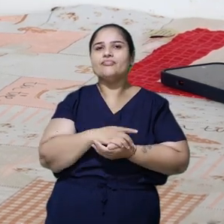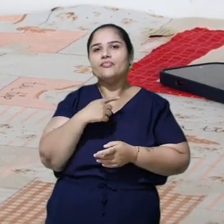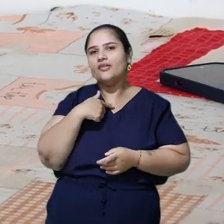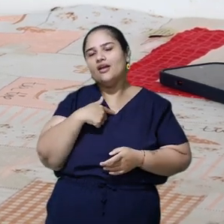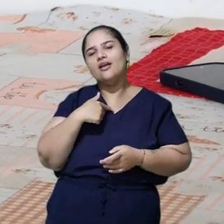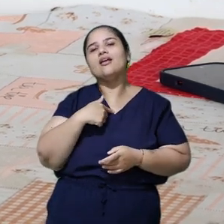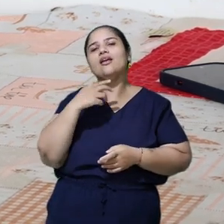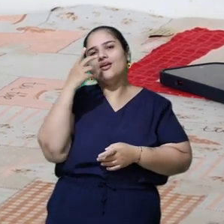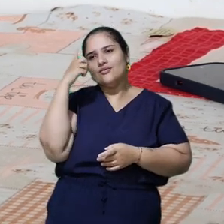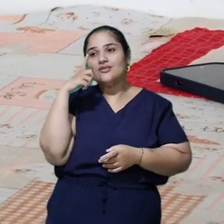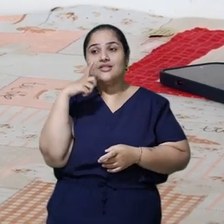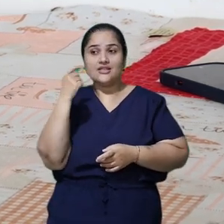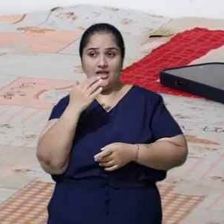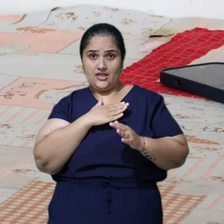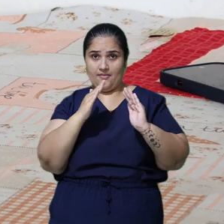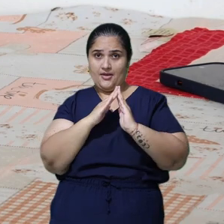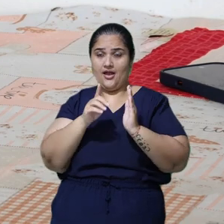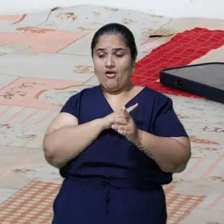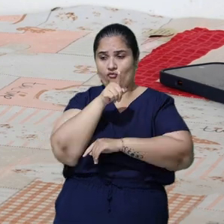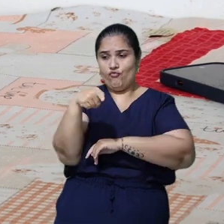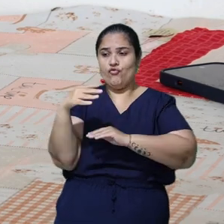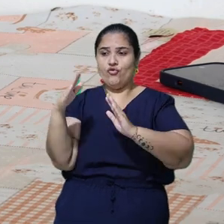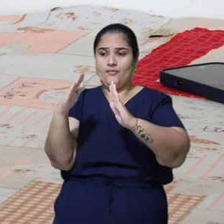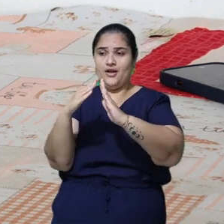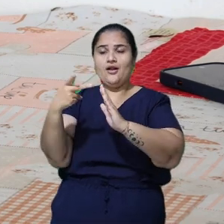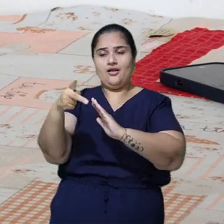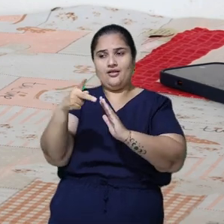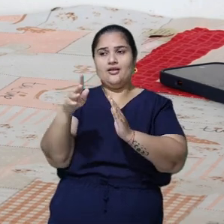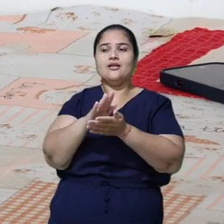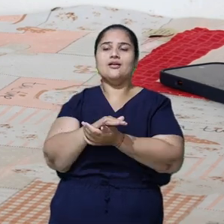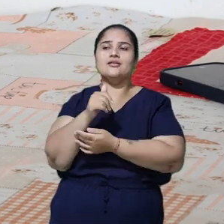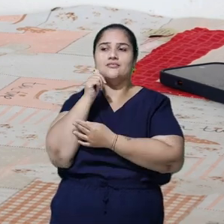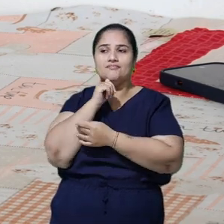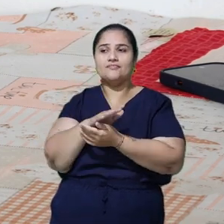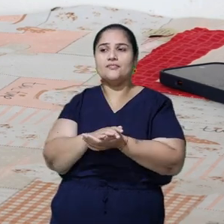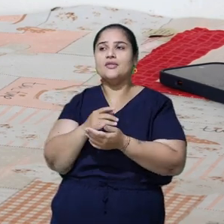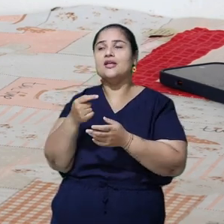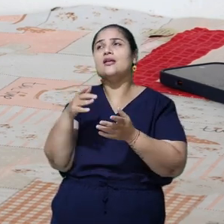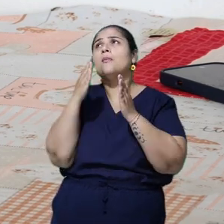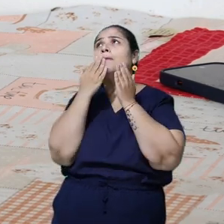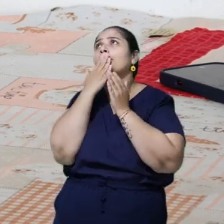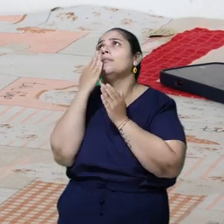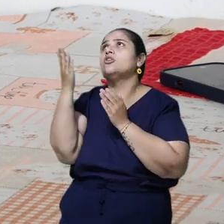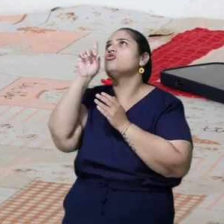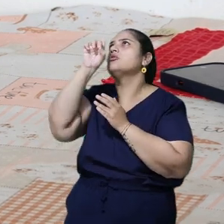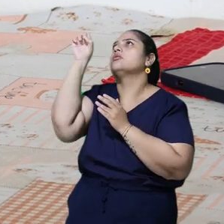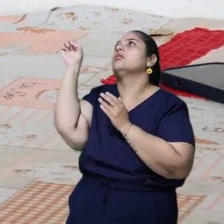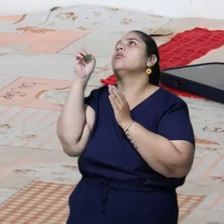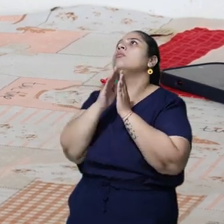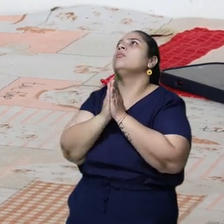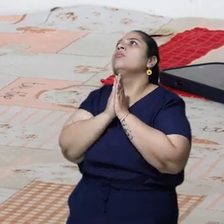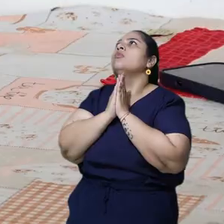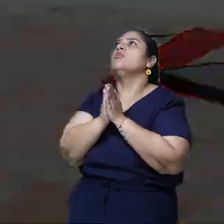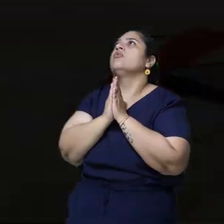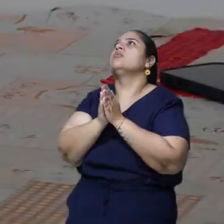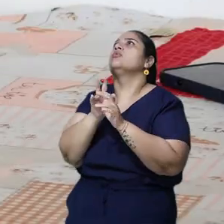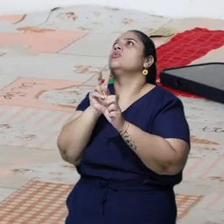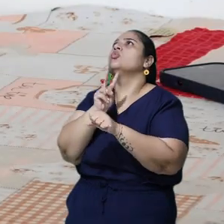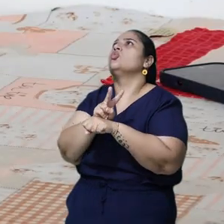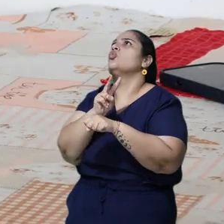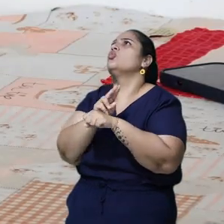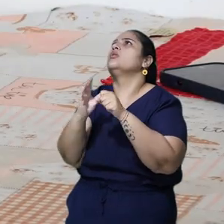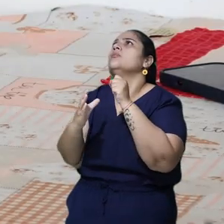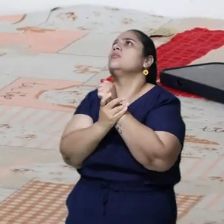vim aqui pra casa dela e eu só vinha pedindo assim: Senhor, por favor, protege a minha irmã. Acho